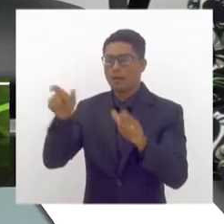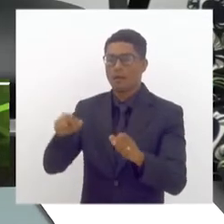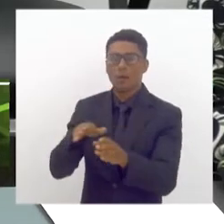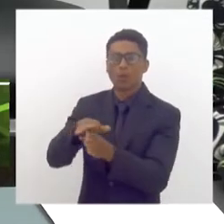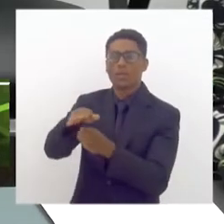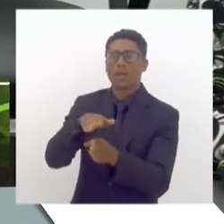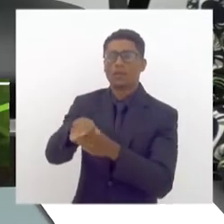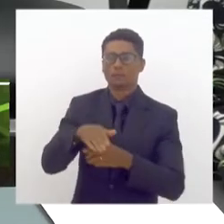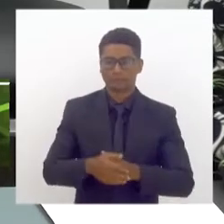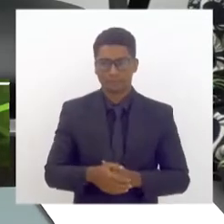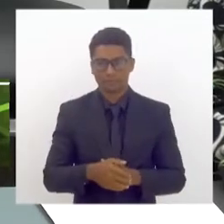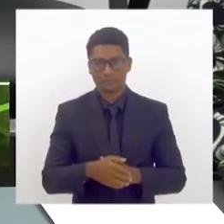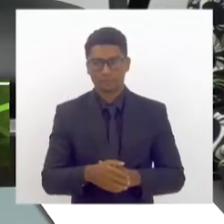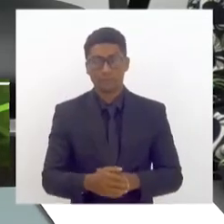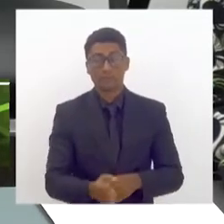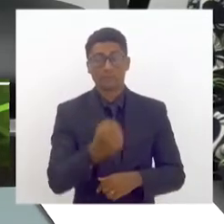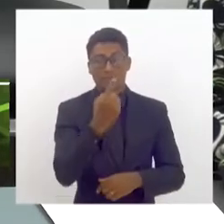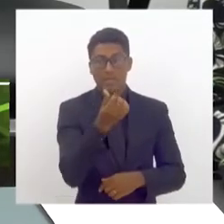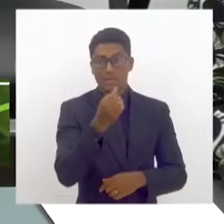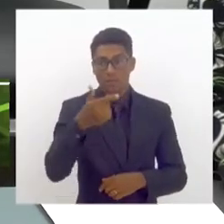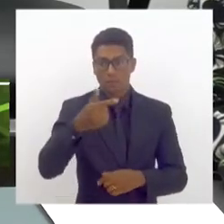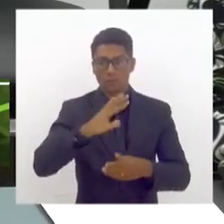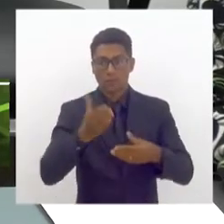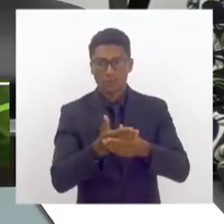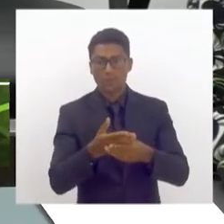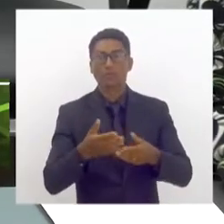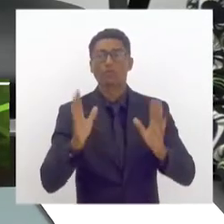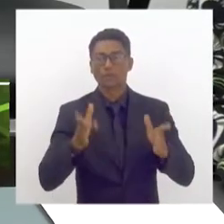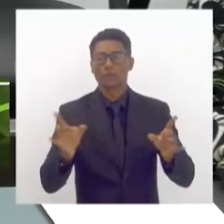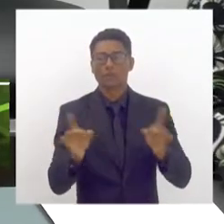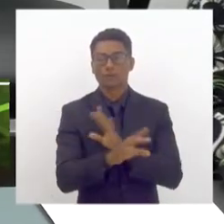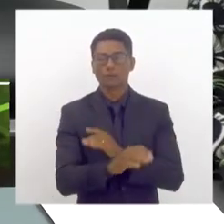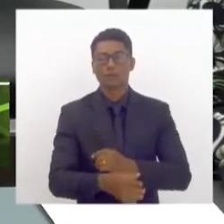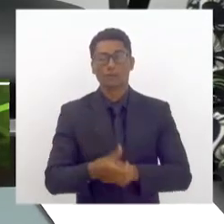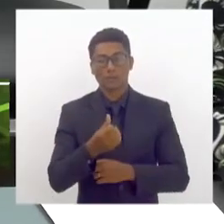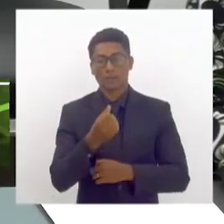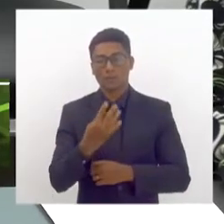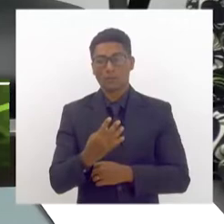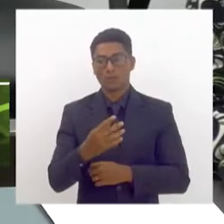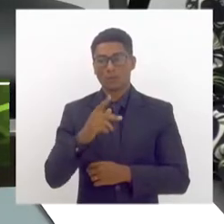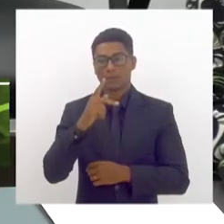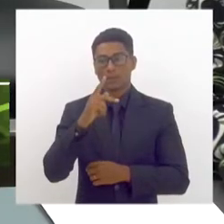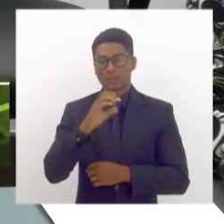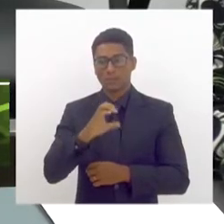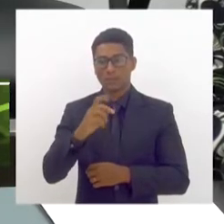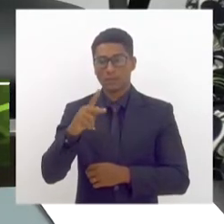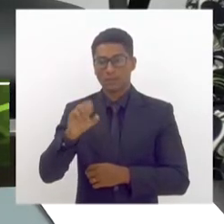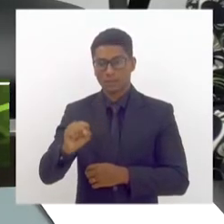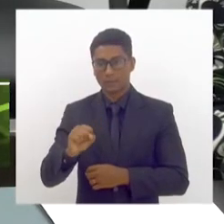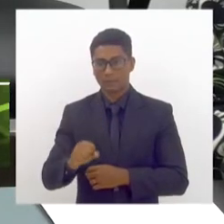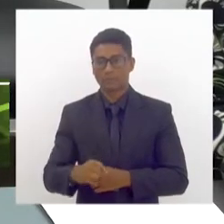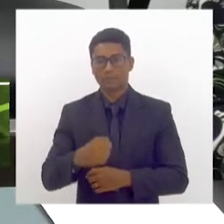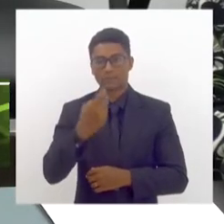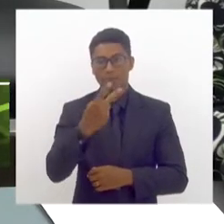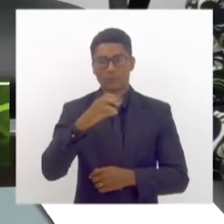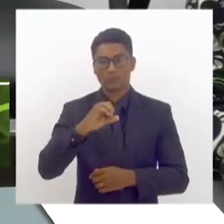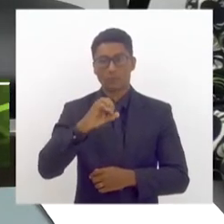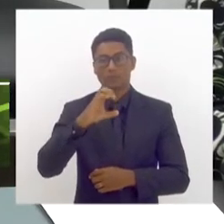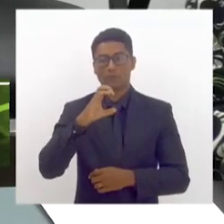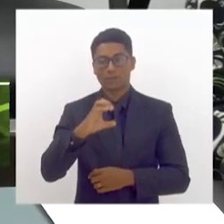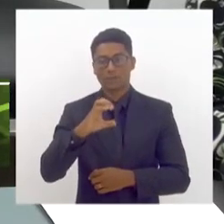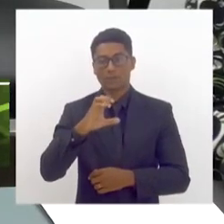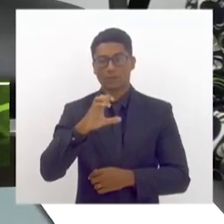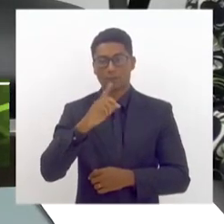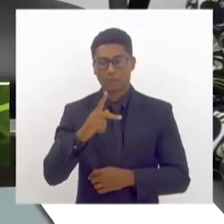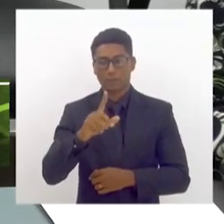152 processos encerrados na STEC, 44 na CCPS, 60 na SEB, 29 na CPLN, 8